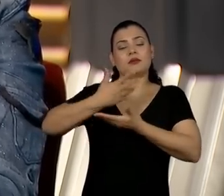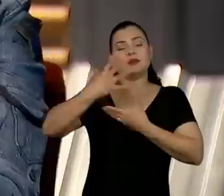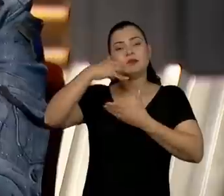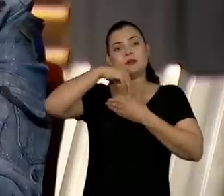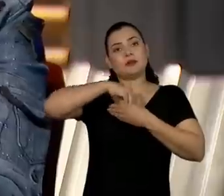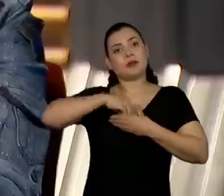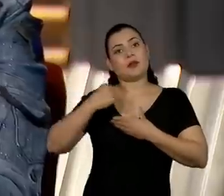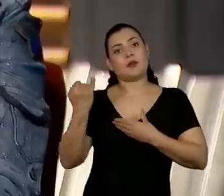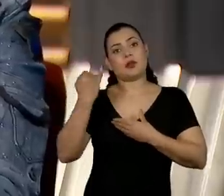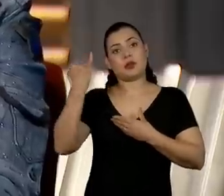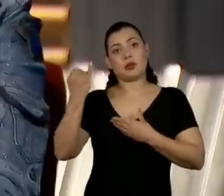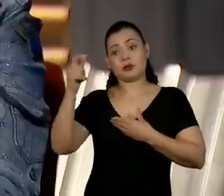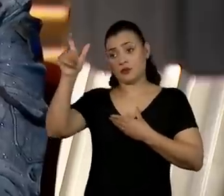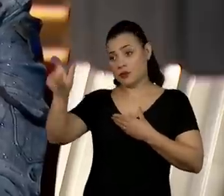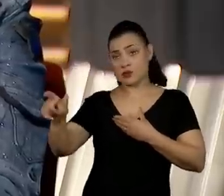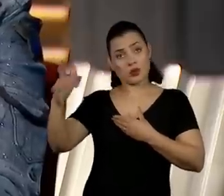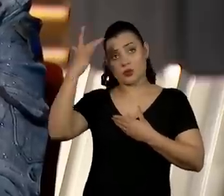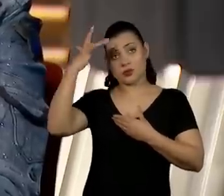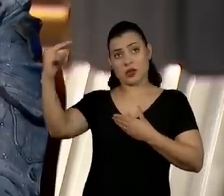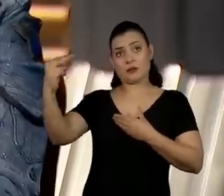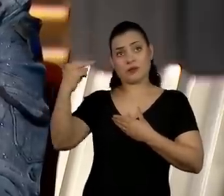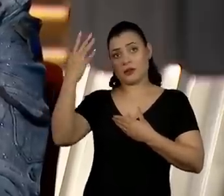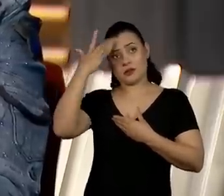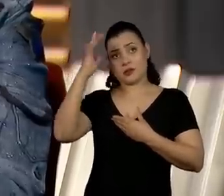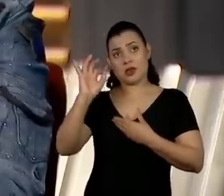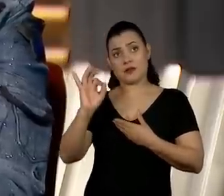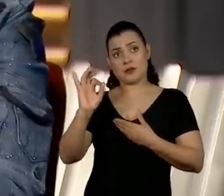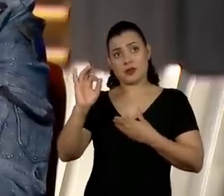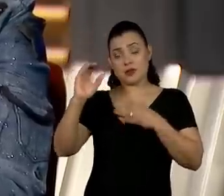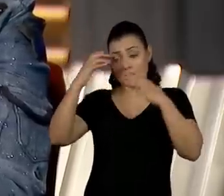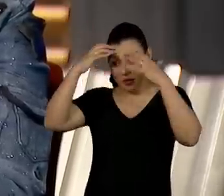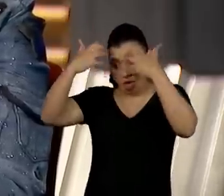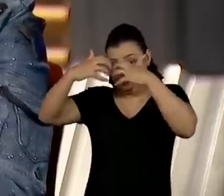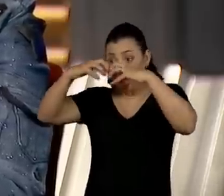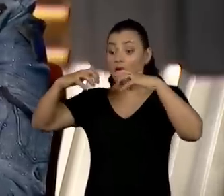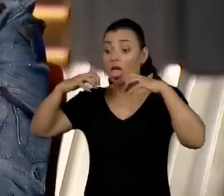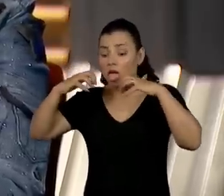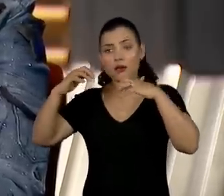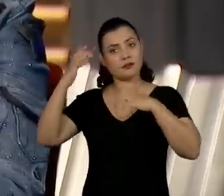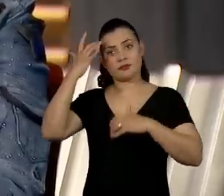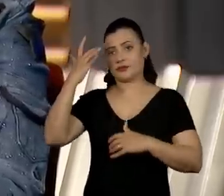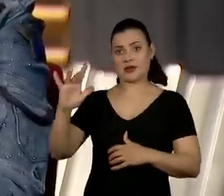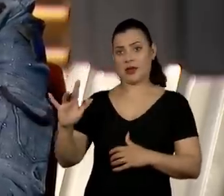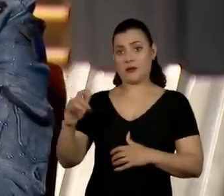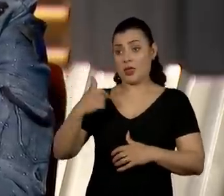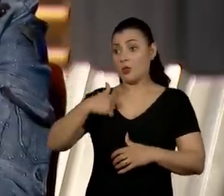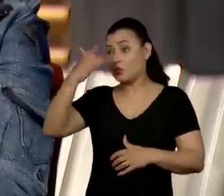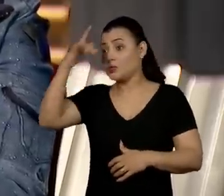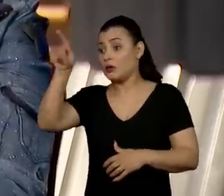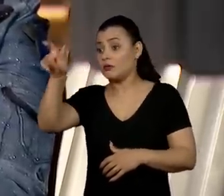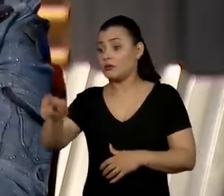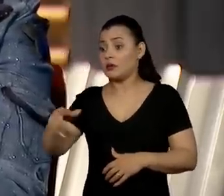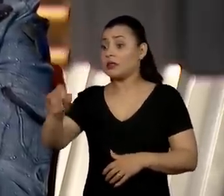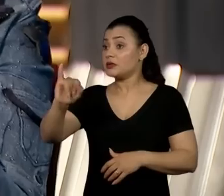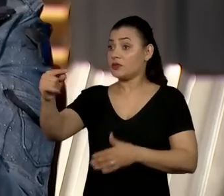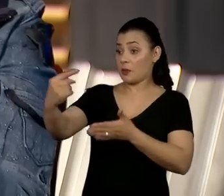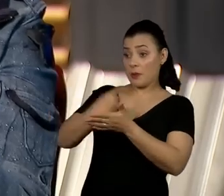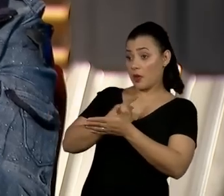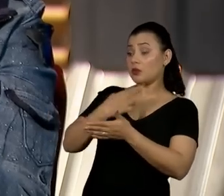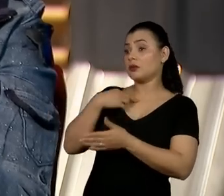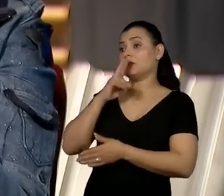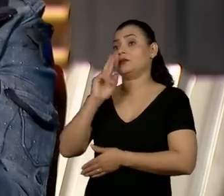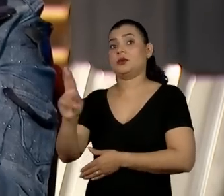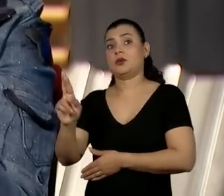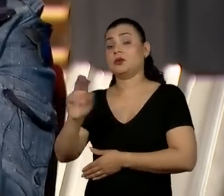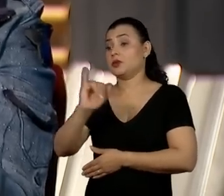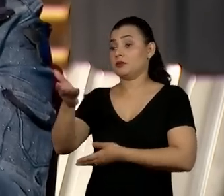o outro não é Adivinha eu não sou adivinha do que você tá pensando e você também não se você não me pergunta eu